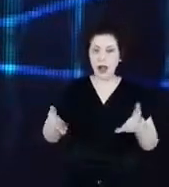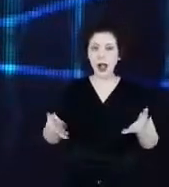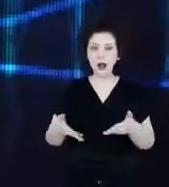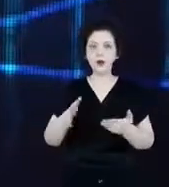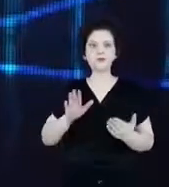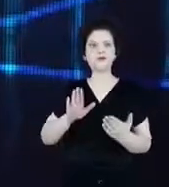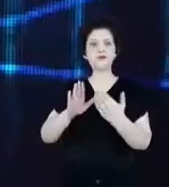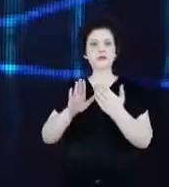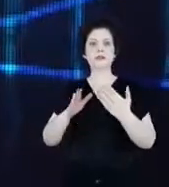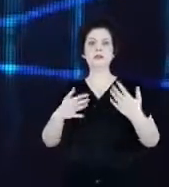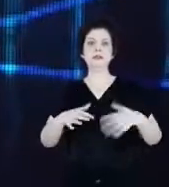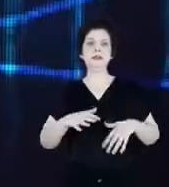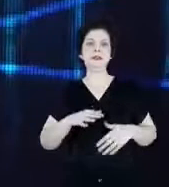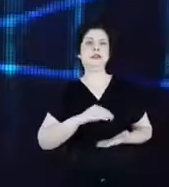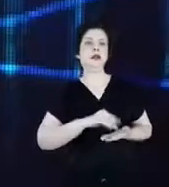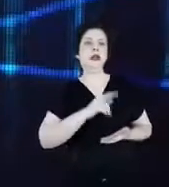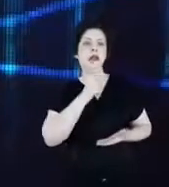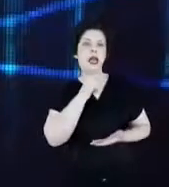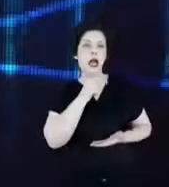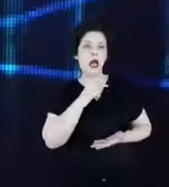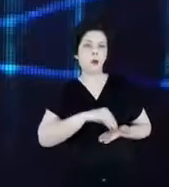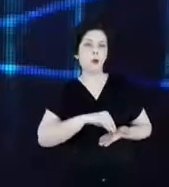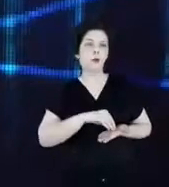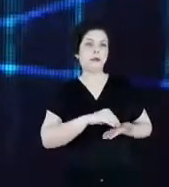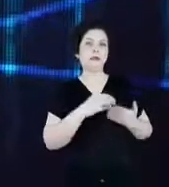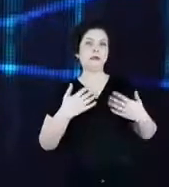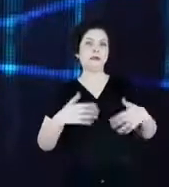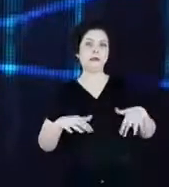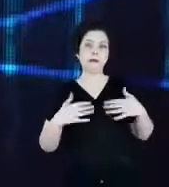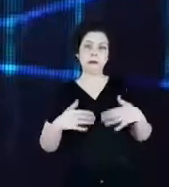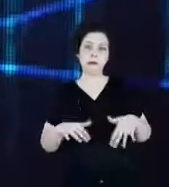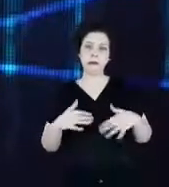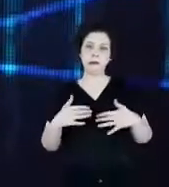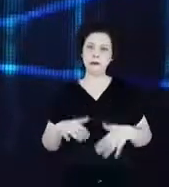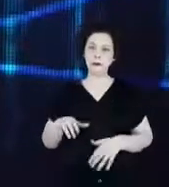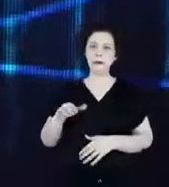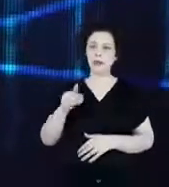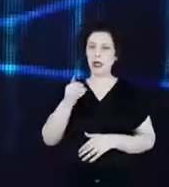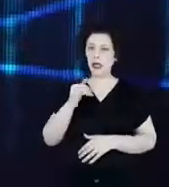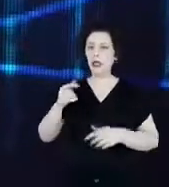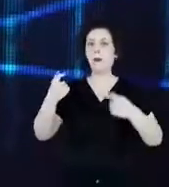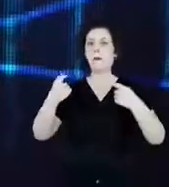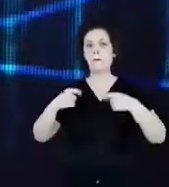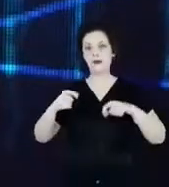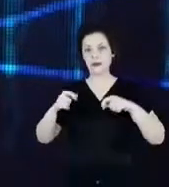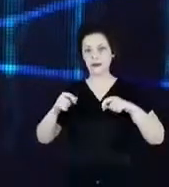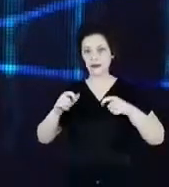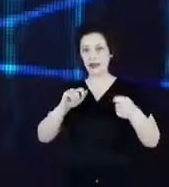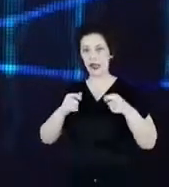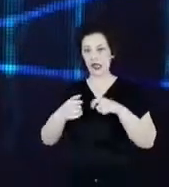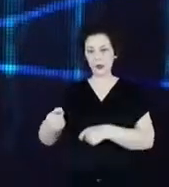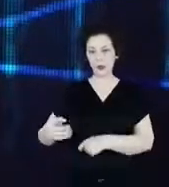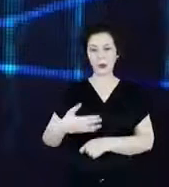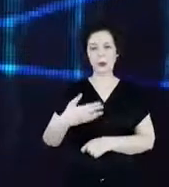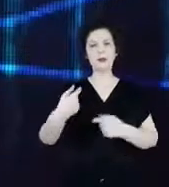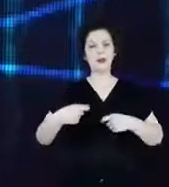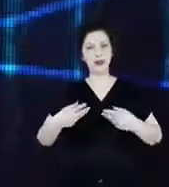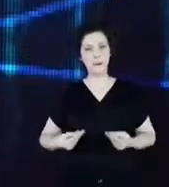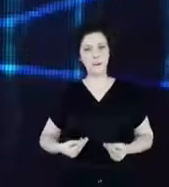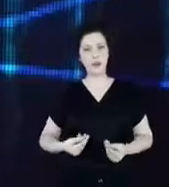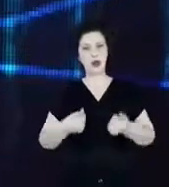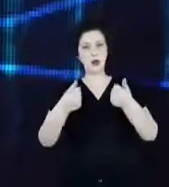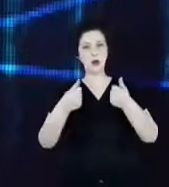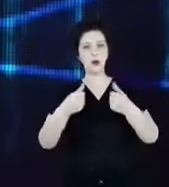crise hídrica, ficou patente que o setor elétrico tem uma matriz que precisa ser melhorada. Essa matriz não